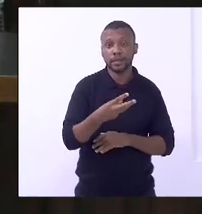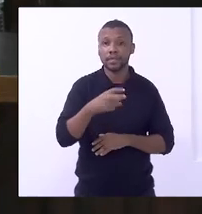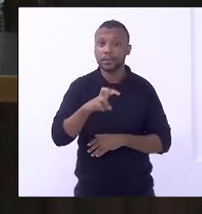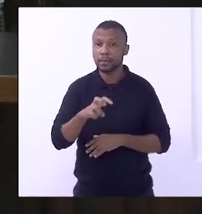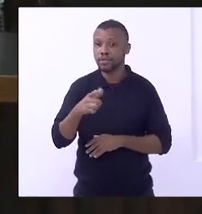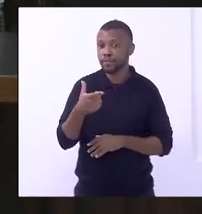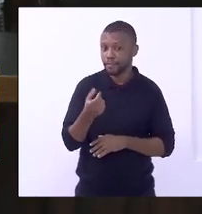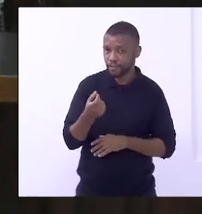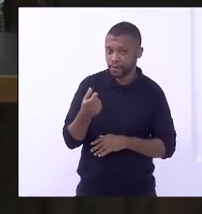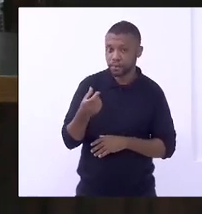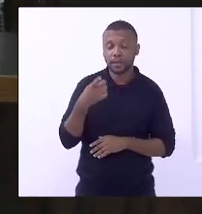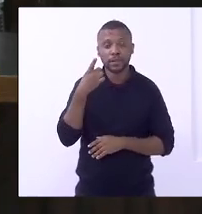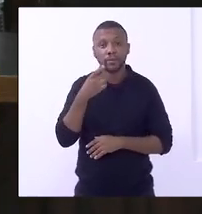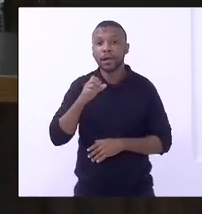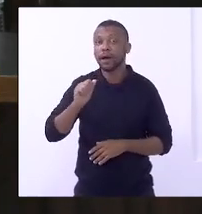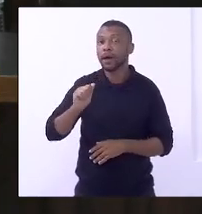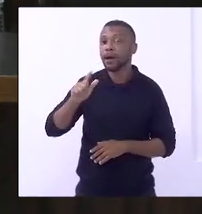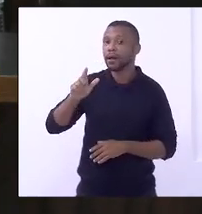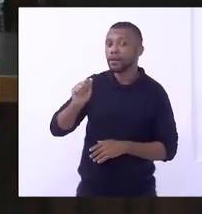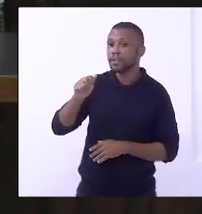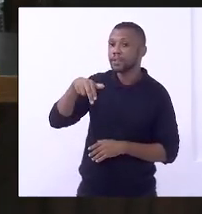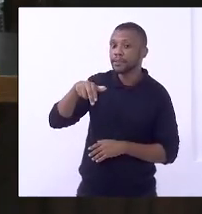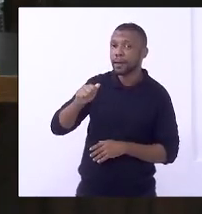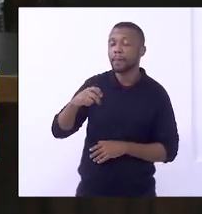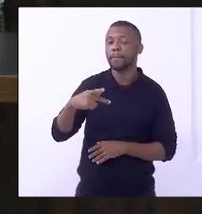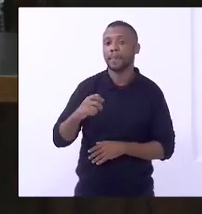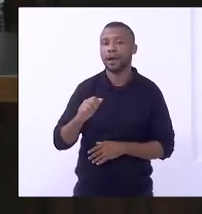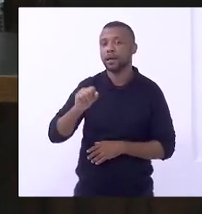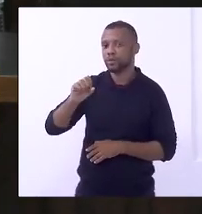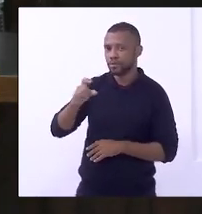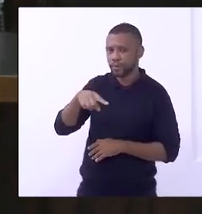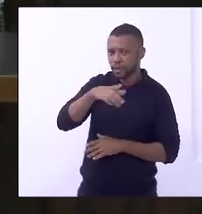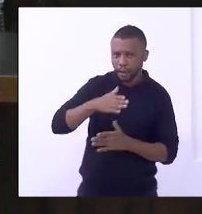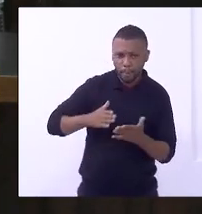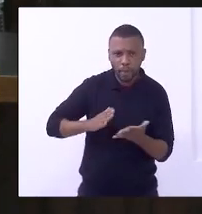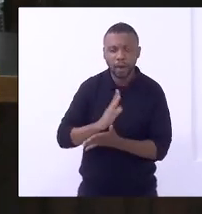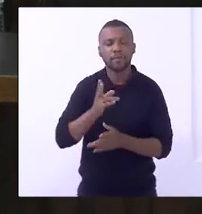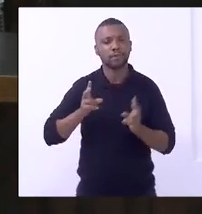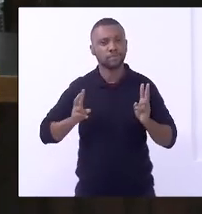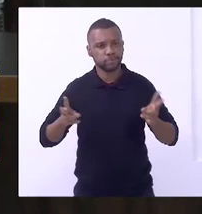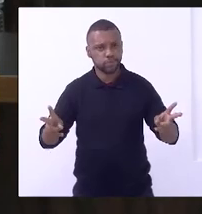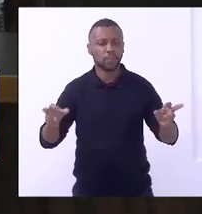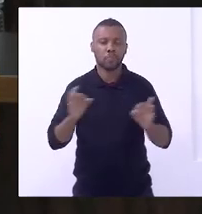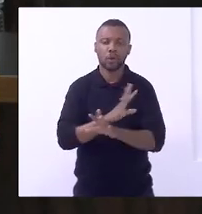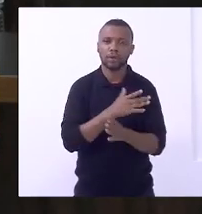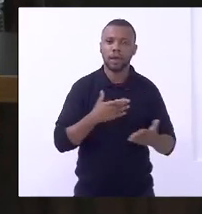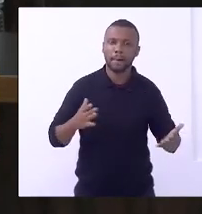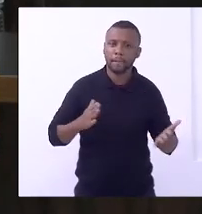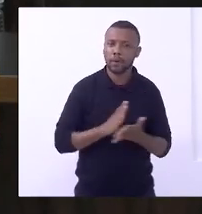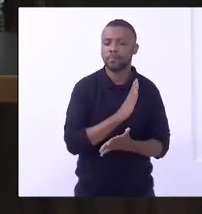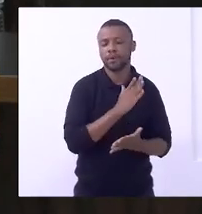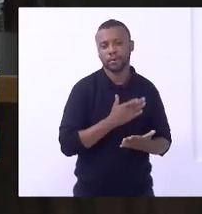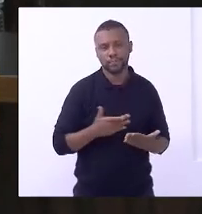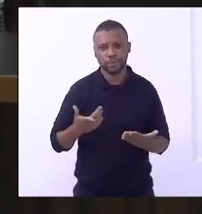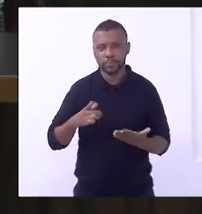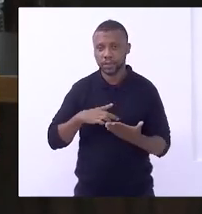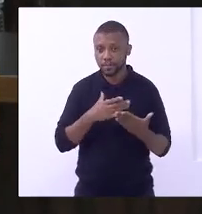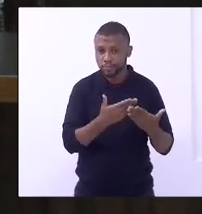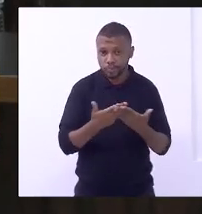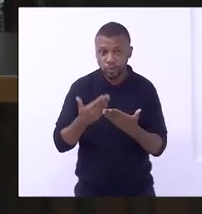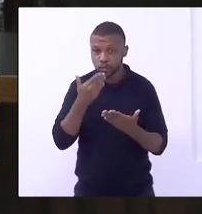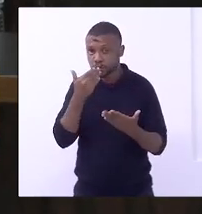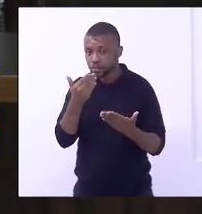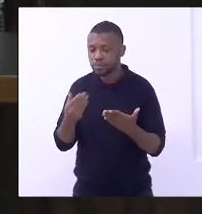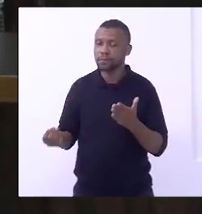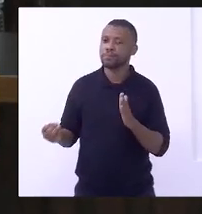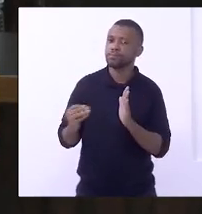deputado, da deputada Alana Passos. Senhores que aprovam, permaneçam como estão. Aprovado. Há sobre a mesa pedido de inclusão da ordem do